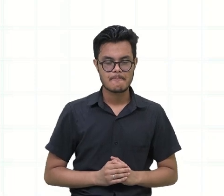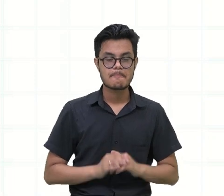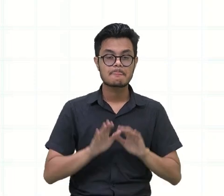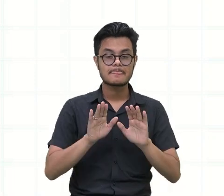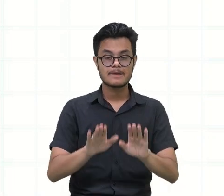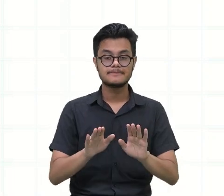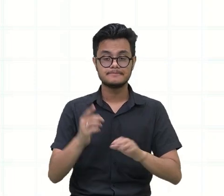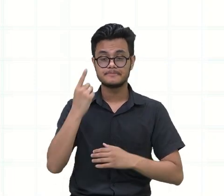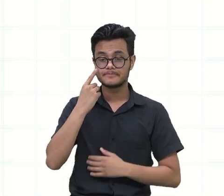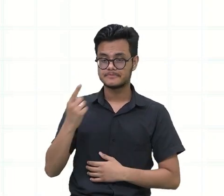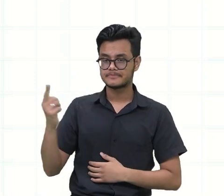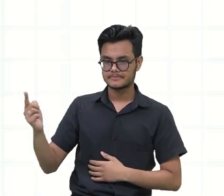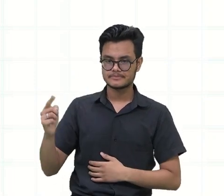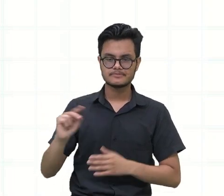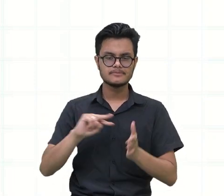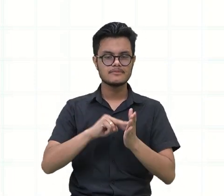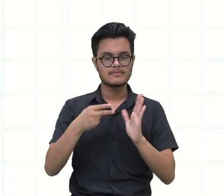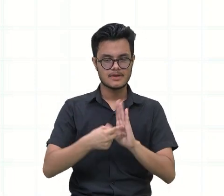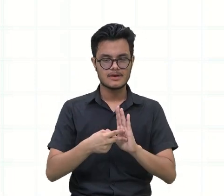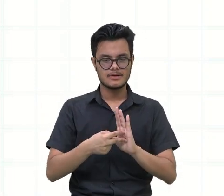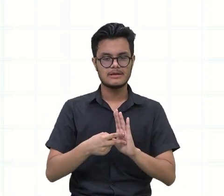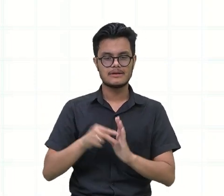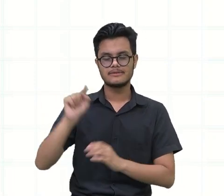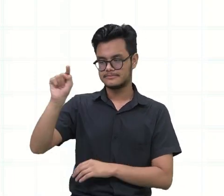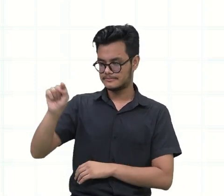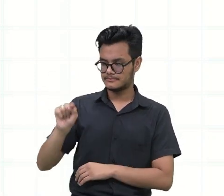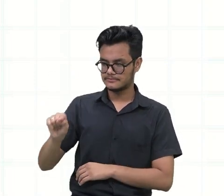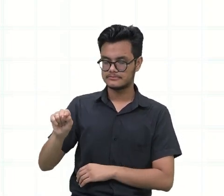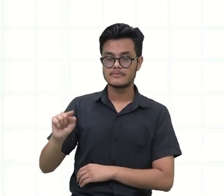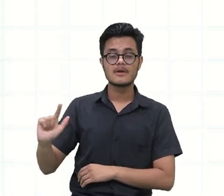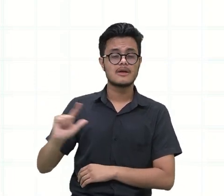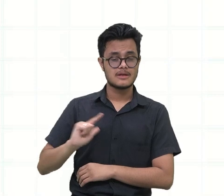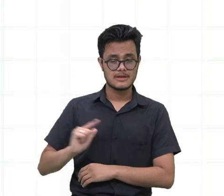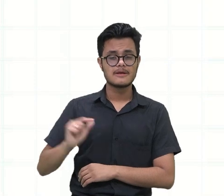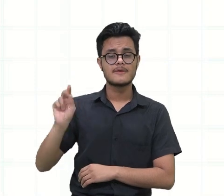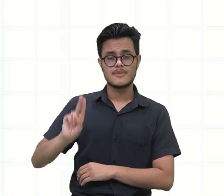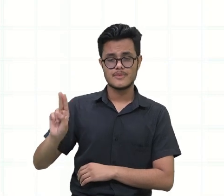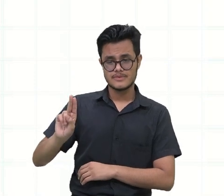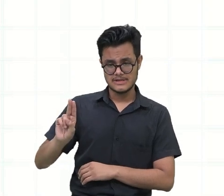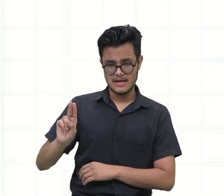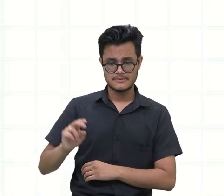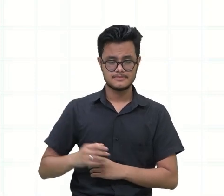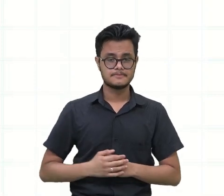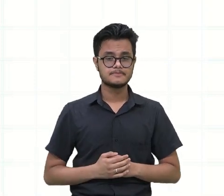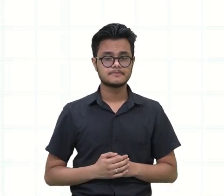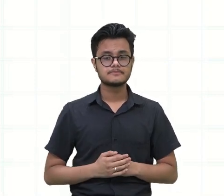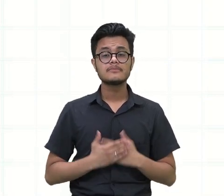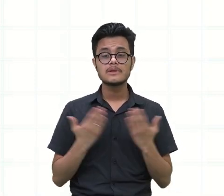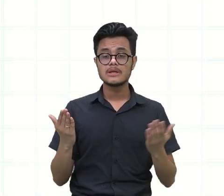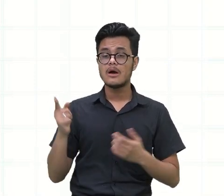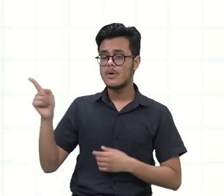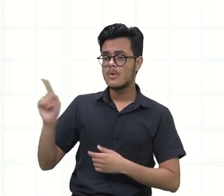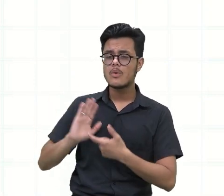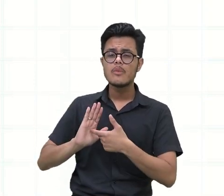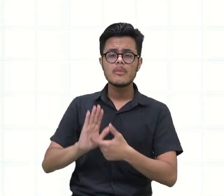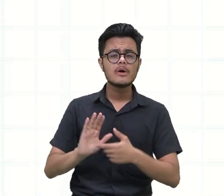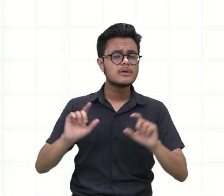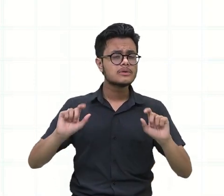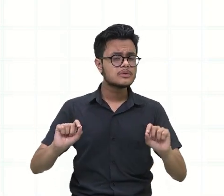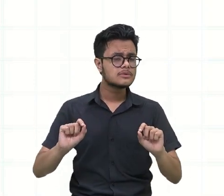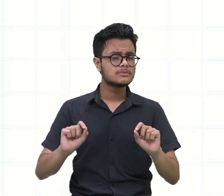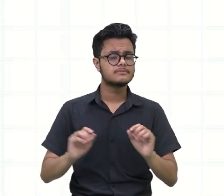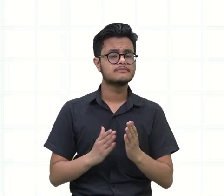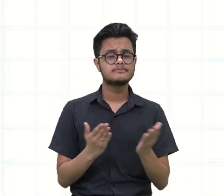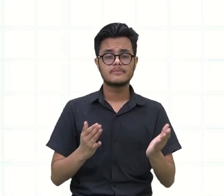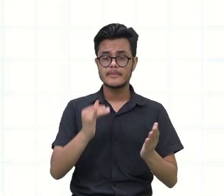observe aí, né? O sentido da exclamação que está sendo utilizada. Isso que eu estou mostrando para vocês é